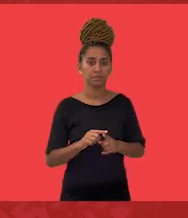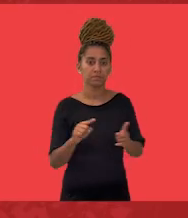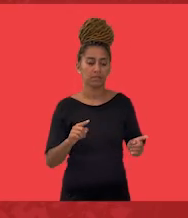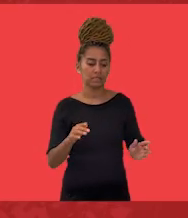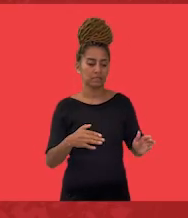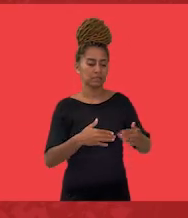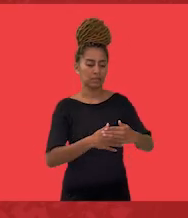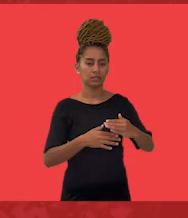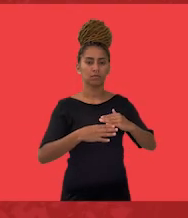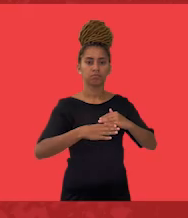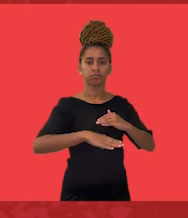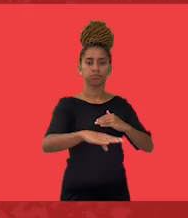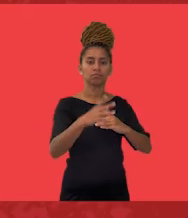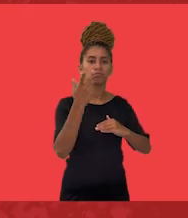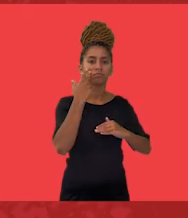chão.